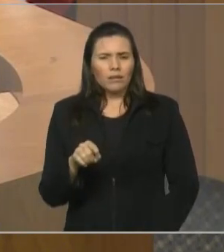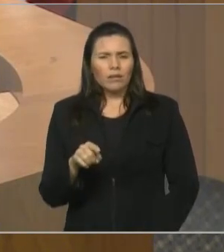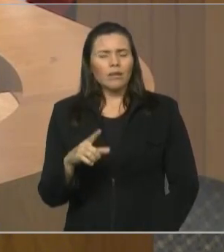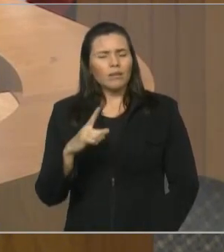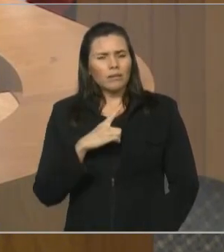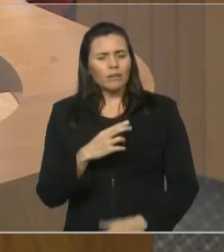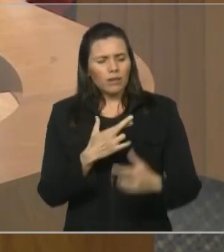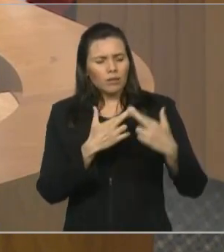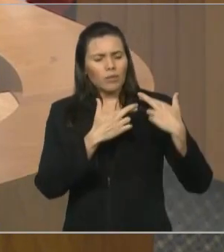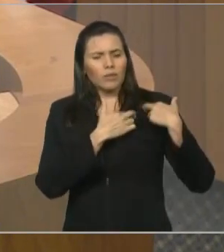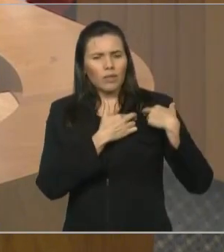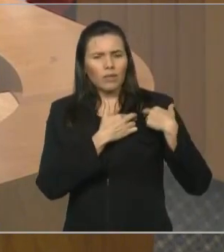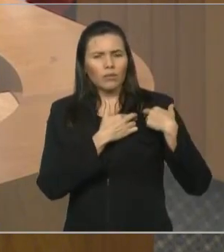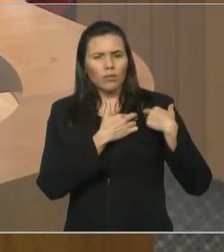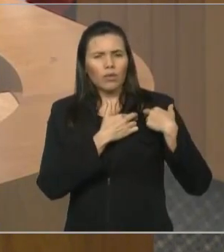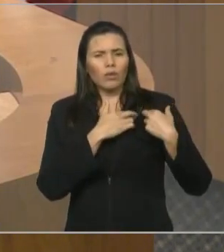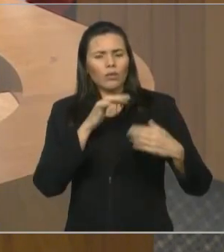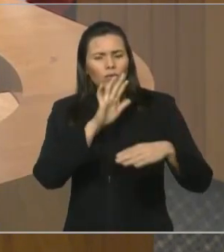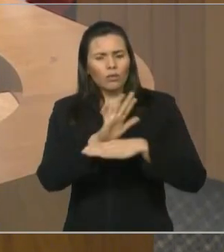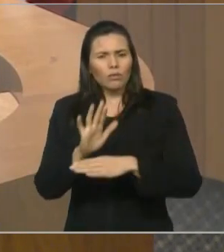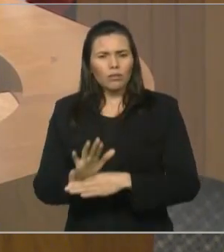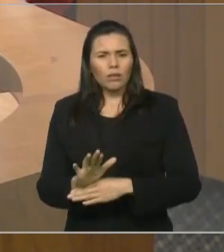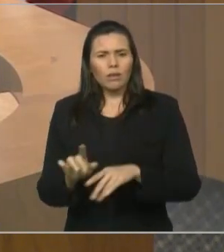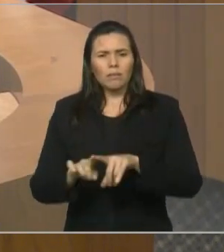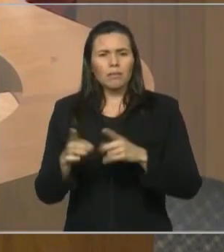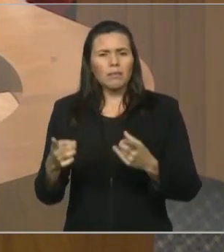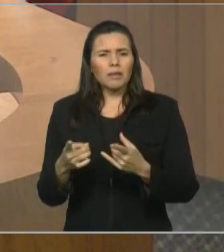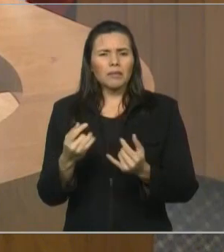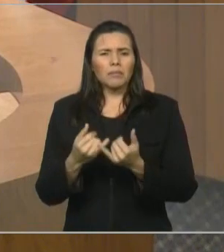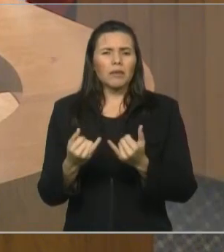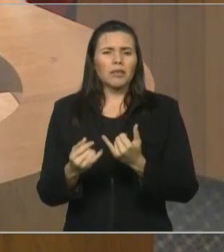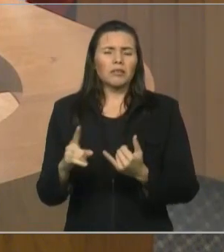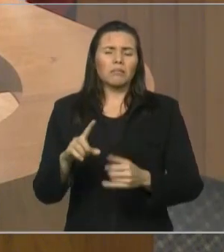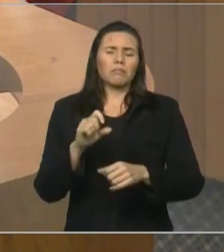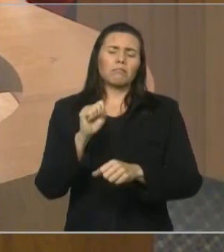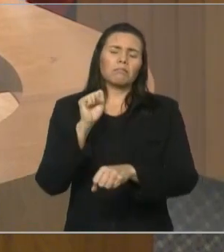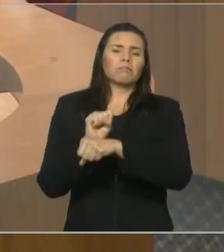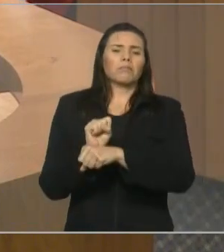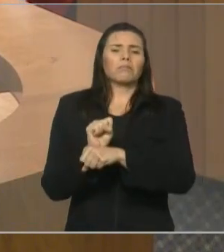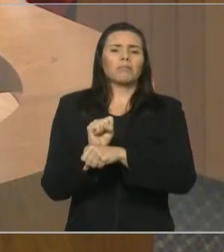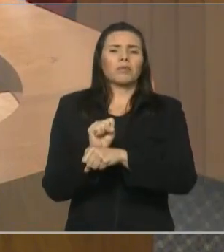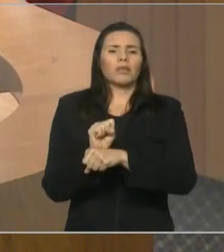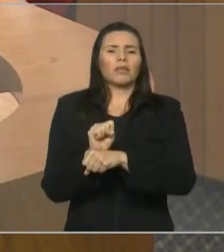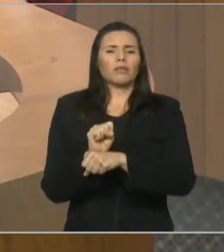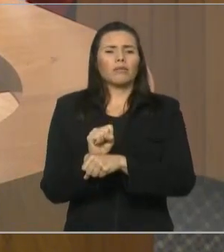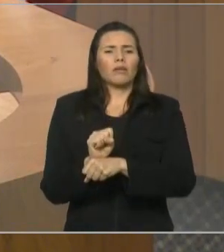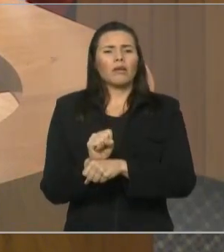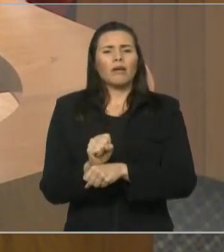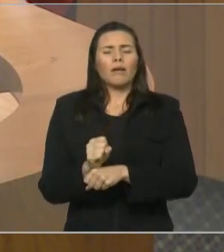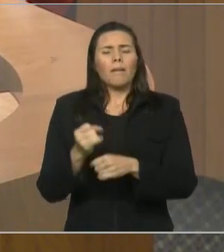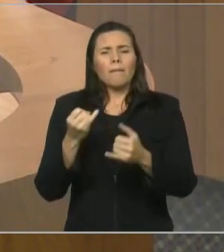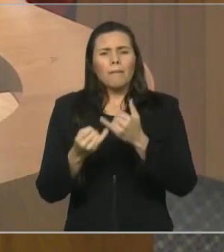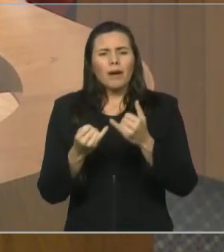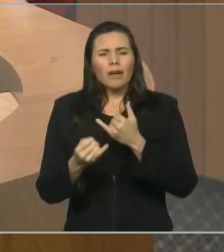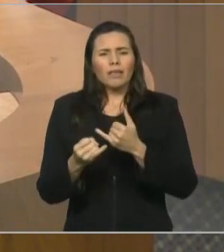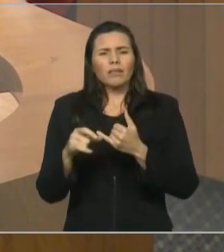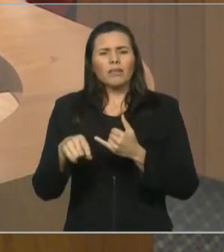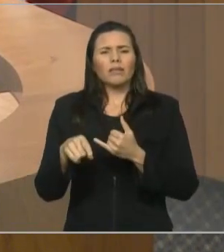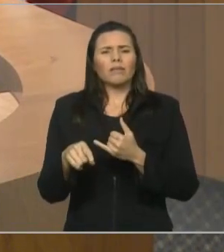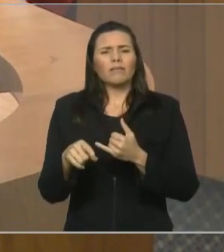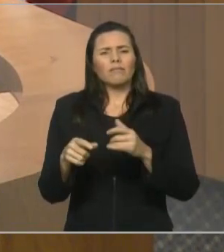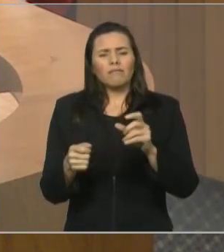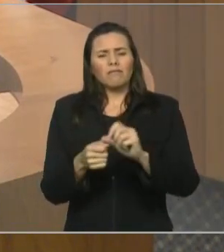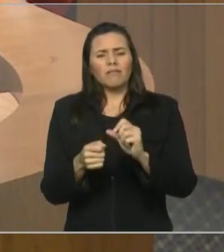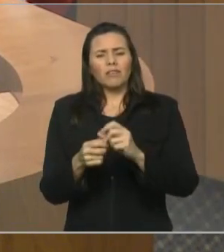Duas celeumas que, colhidas as informações pela comissão